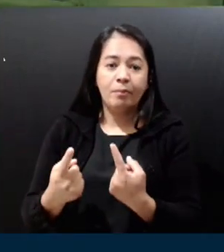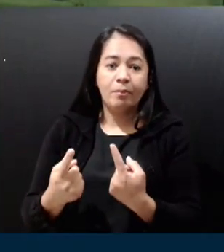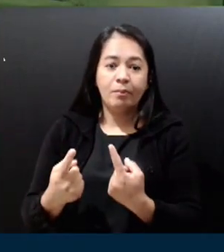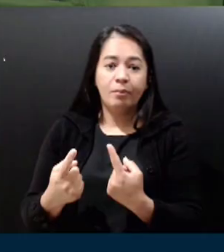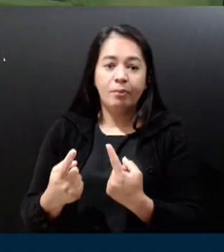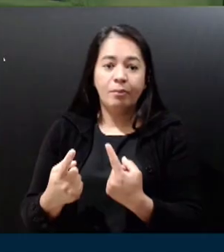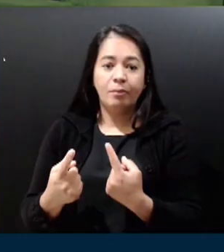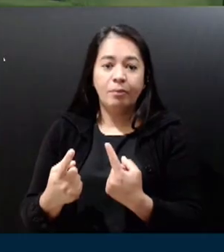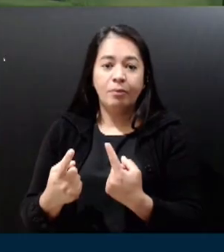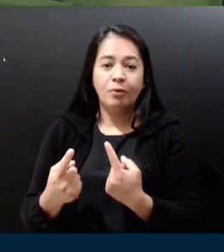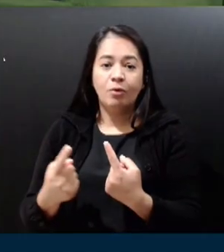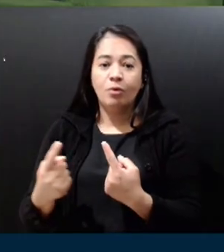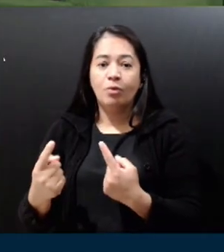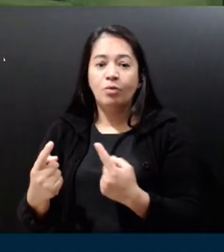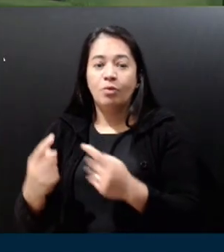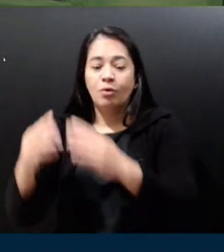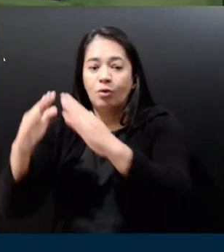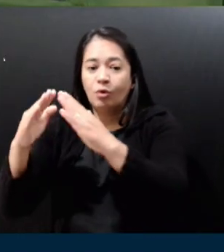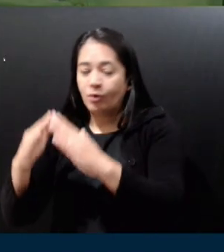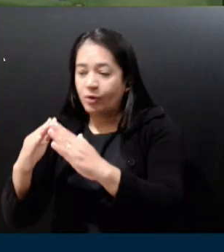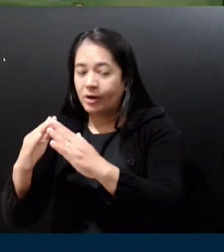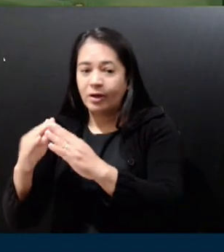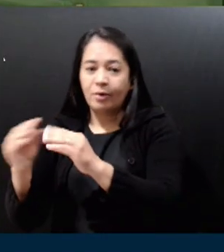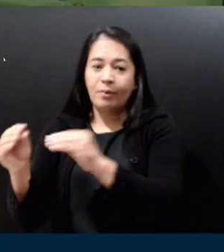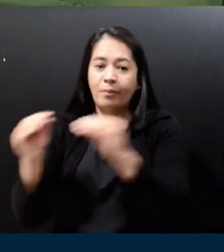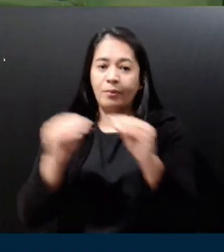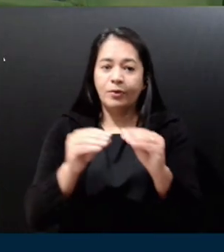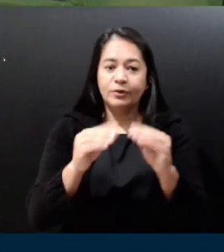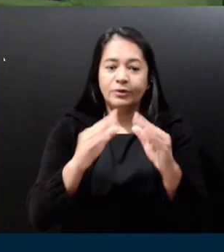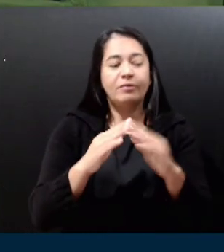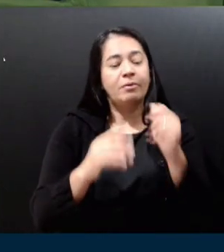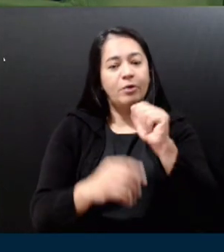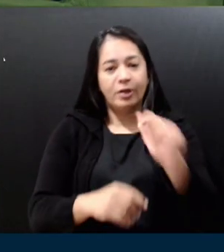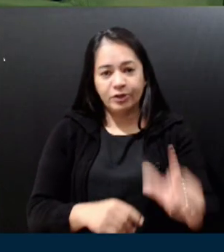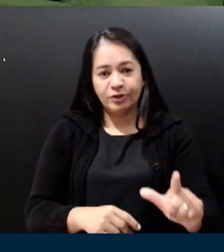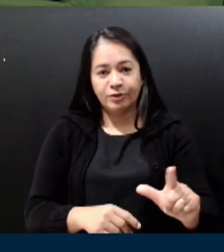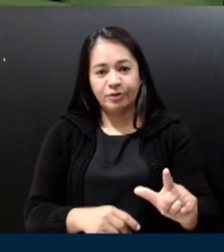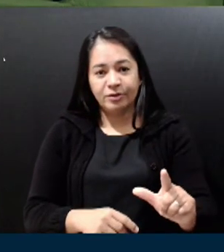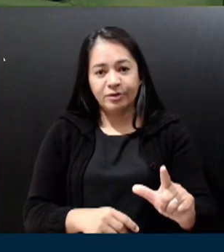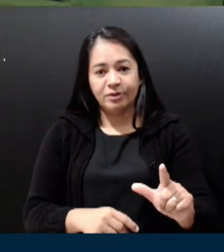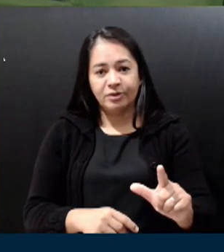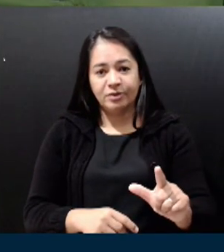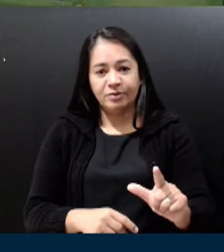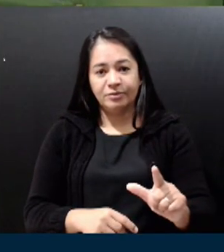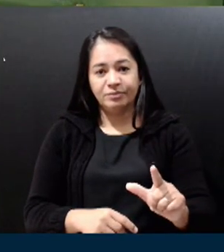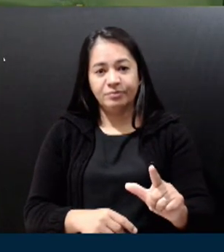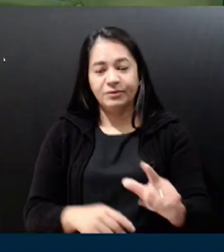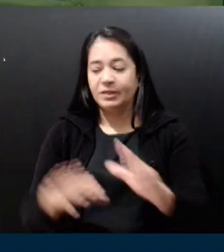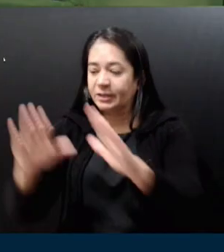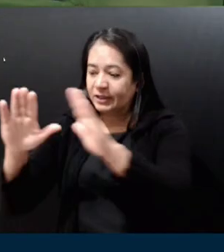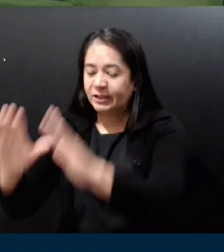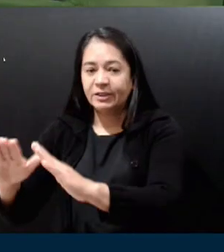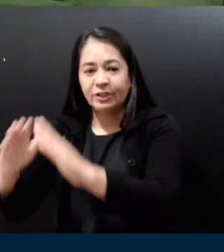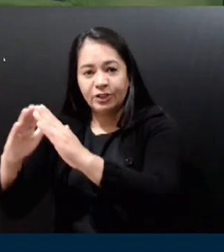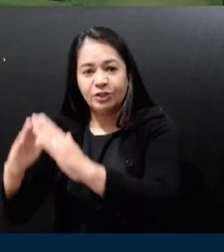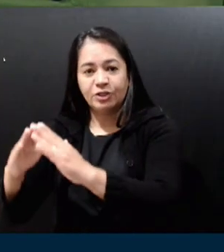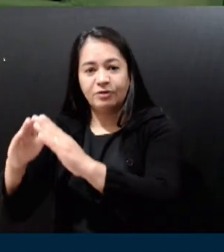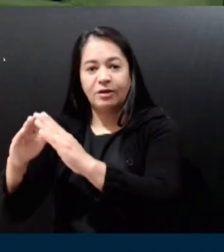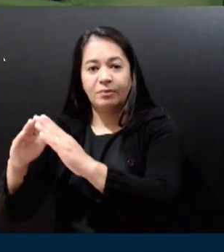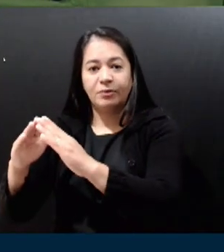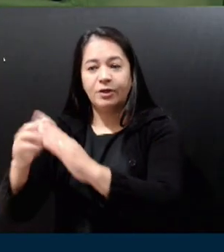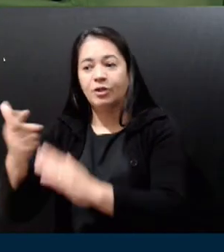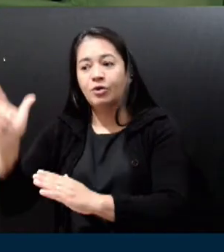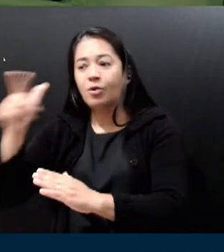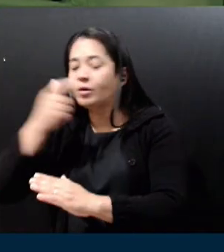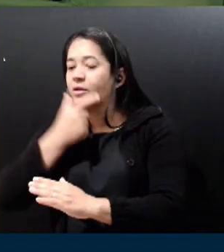e deixa a casa para esse outro ficar morando. A justiça já tem entendido